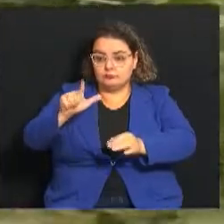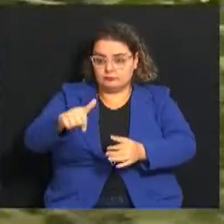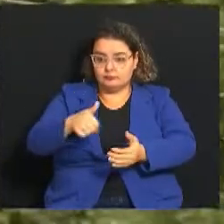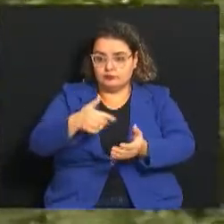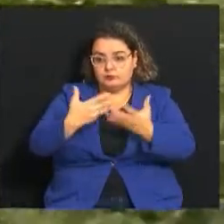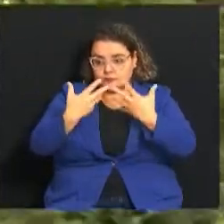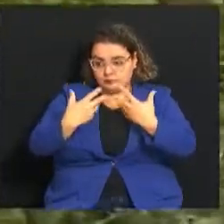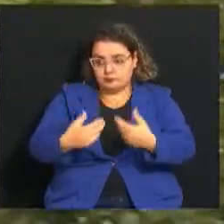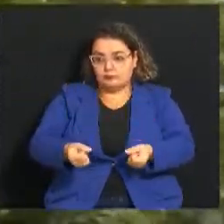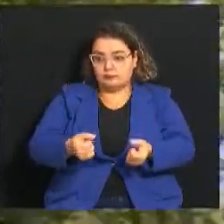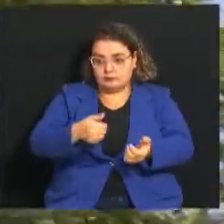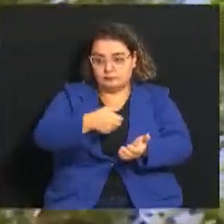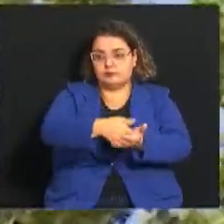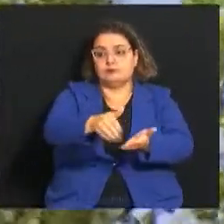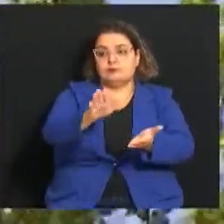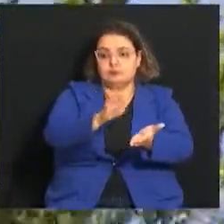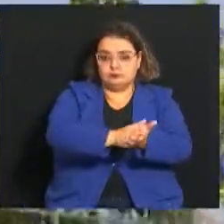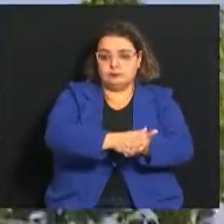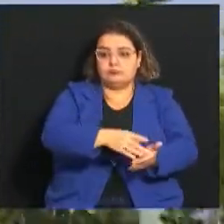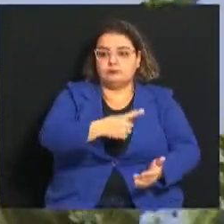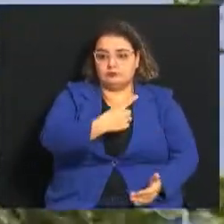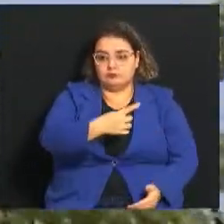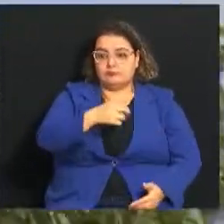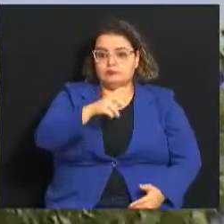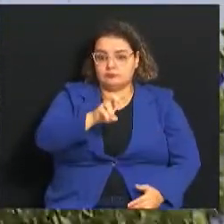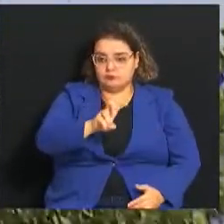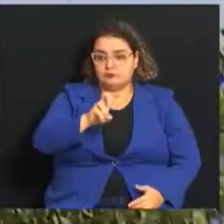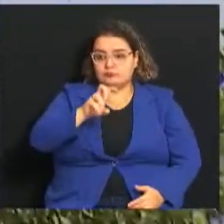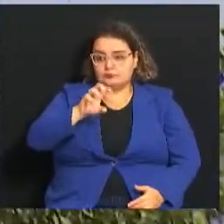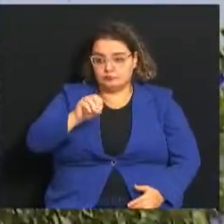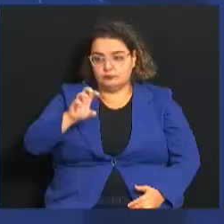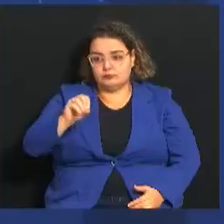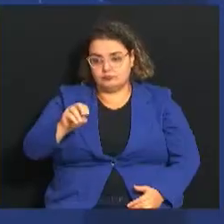as multas serão de 1.500 UFIX.